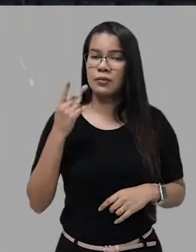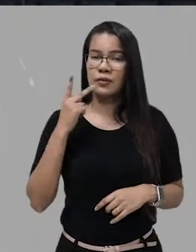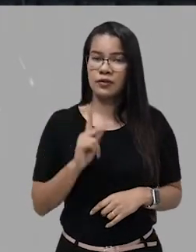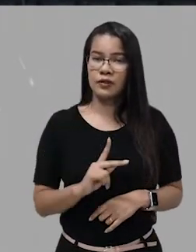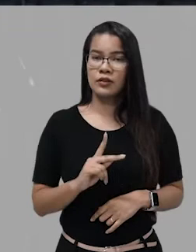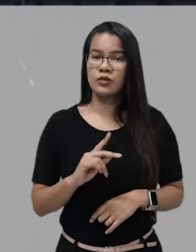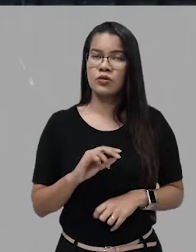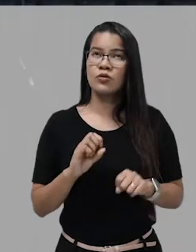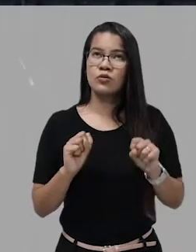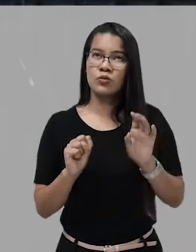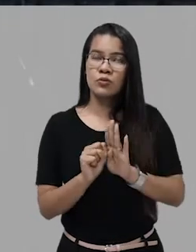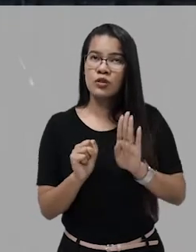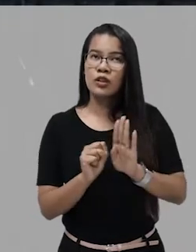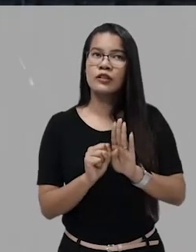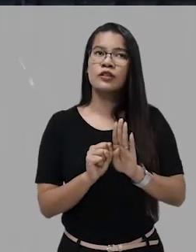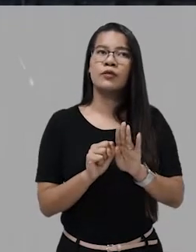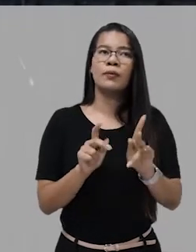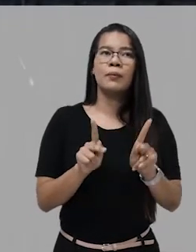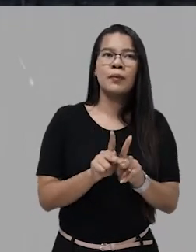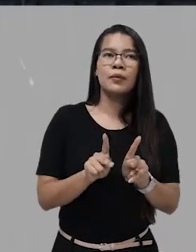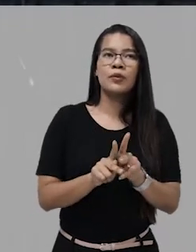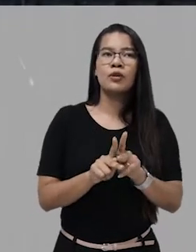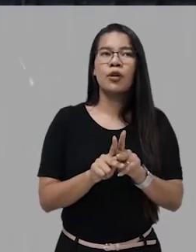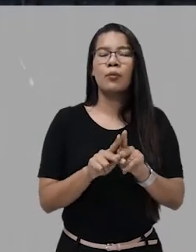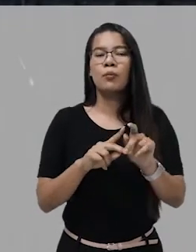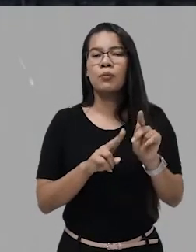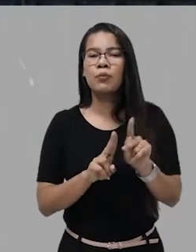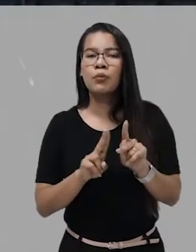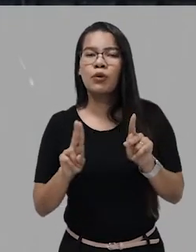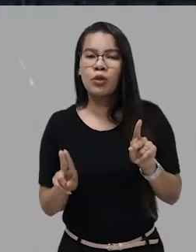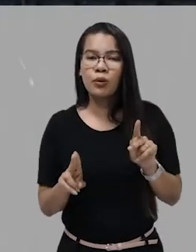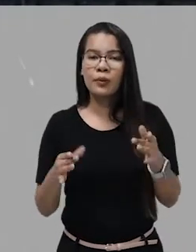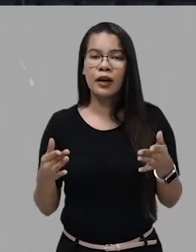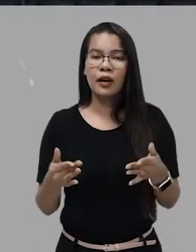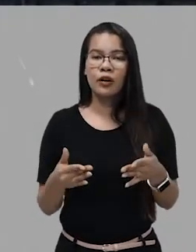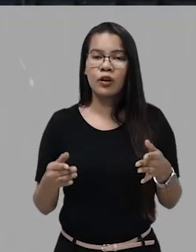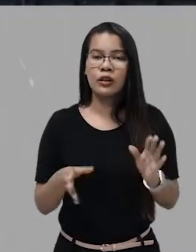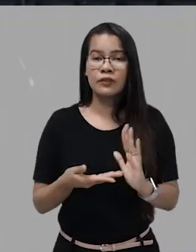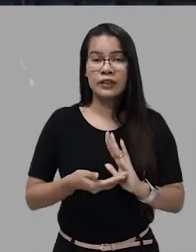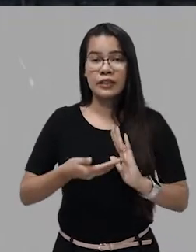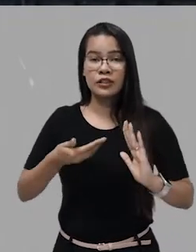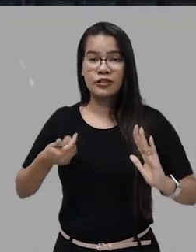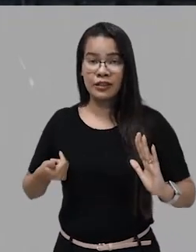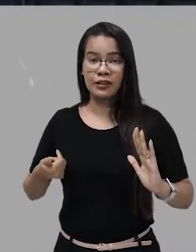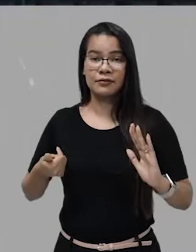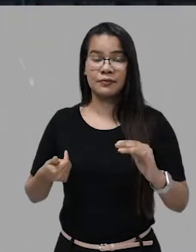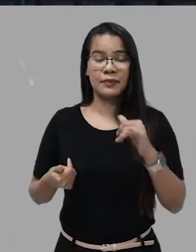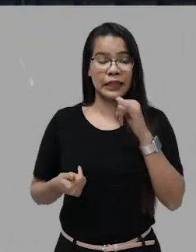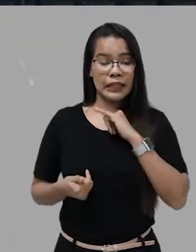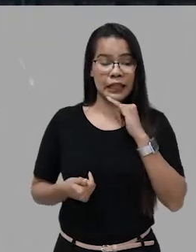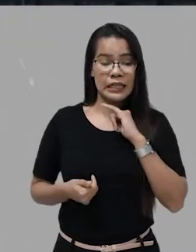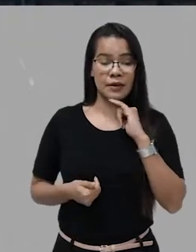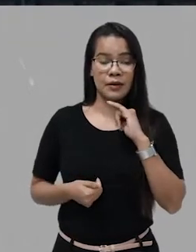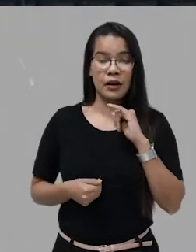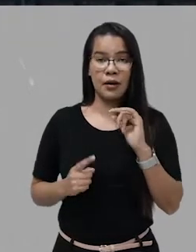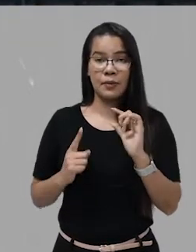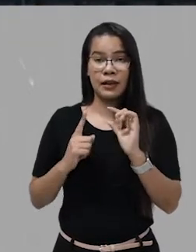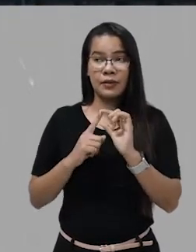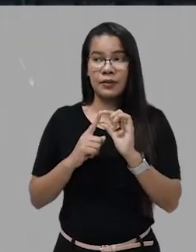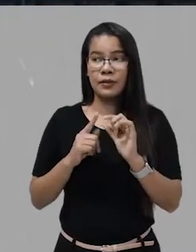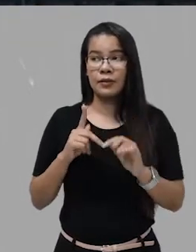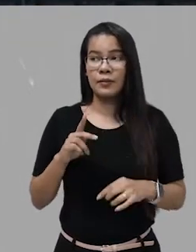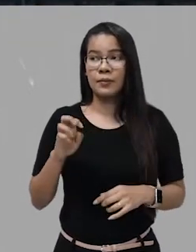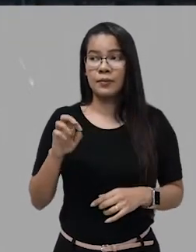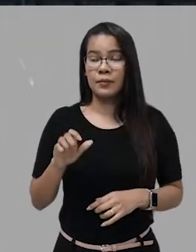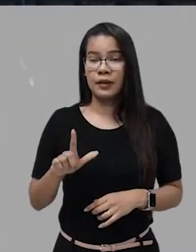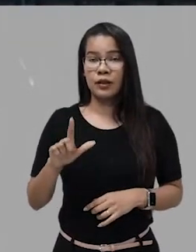Substantivos, preposições, pronomes. Agora, o acento diferencial ele foi retirado. Por exemplo, a palavra pelo, né? O